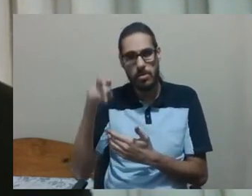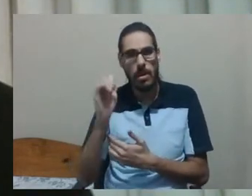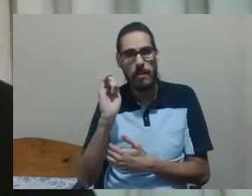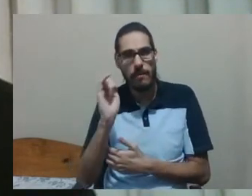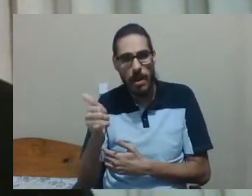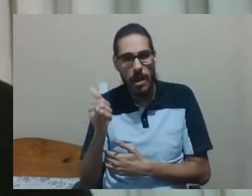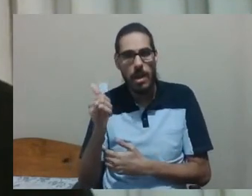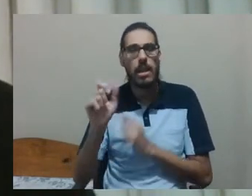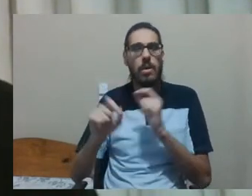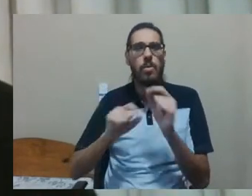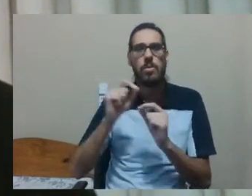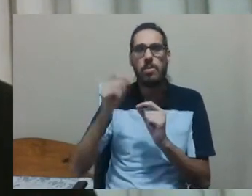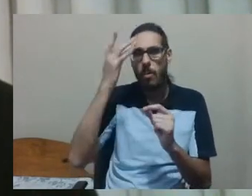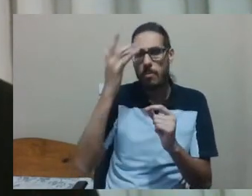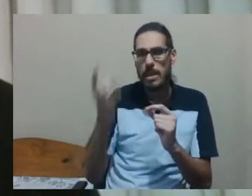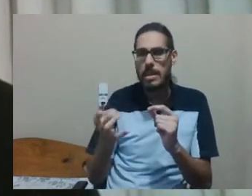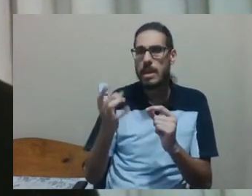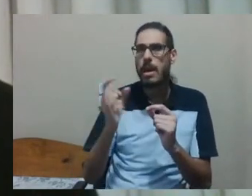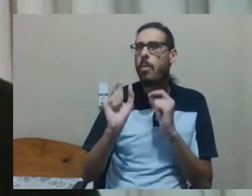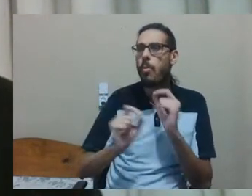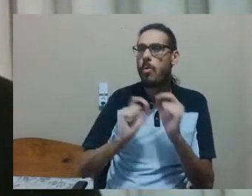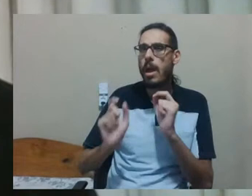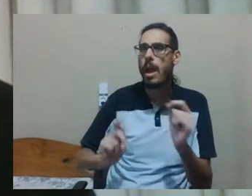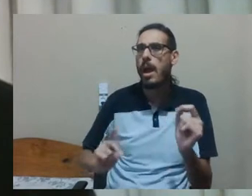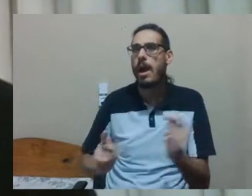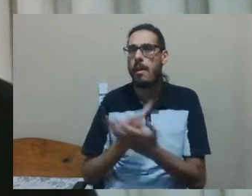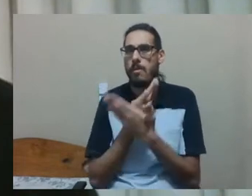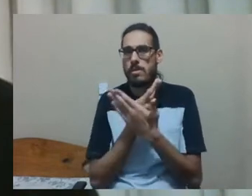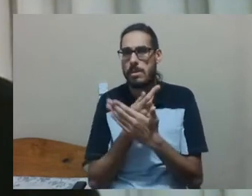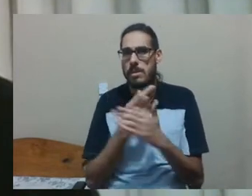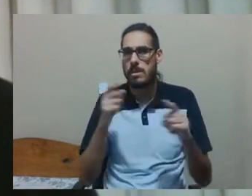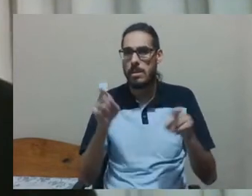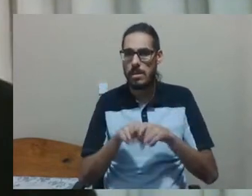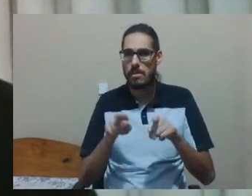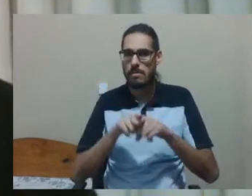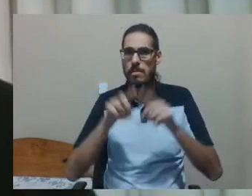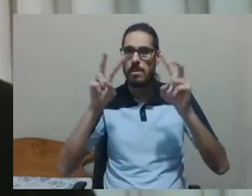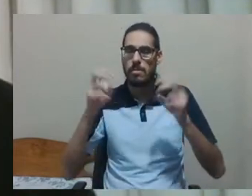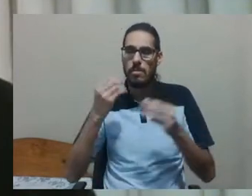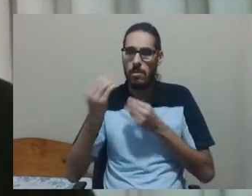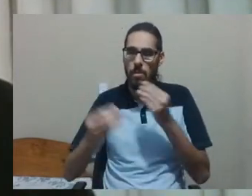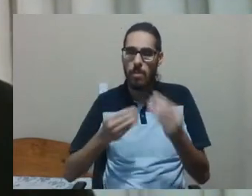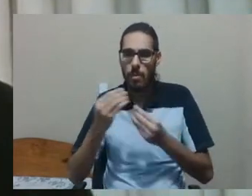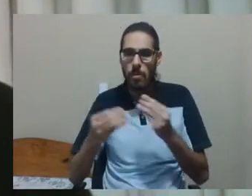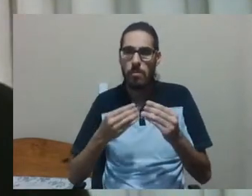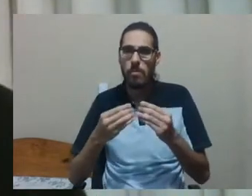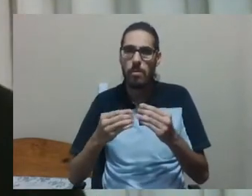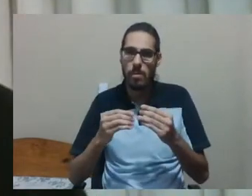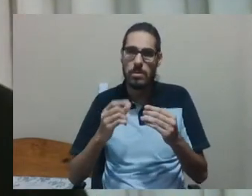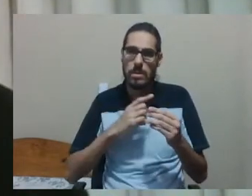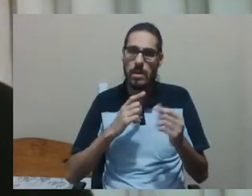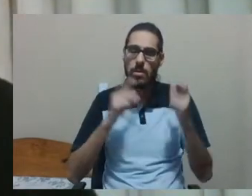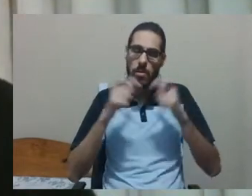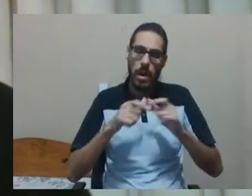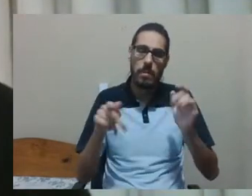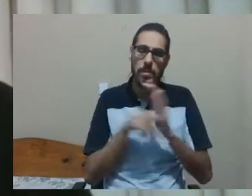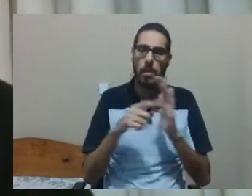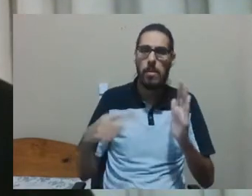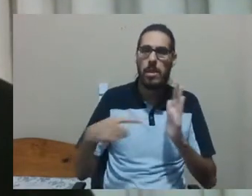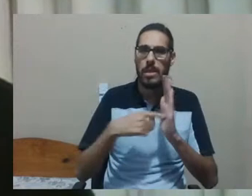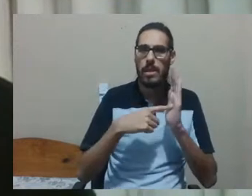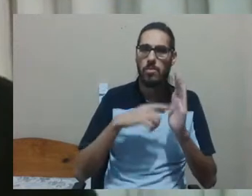compreensão do que tá acontecendo, com canais adequados de denúncia de assédio,